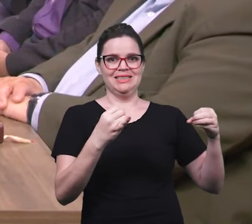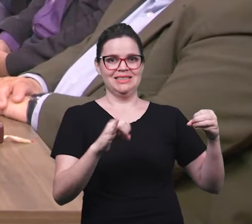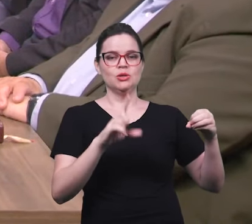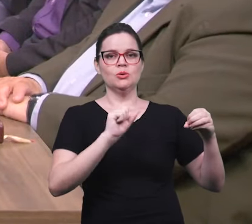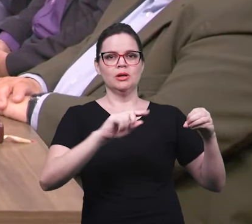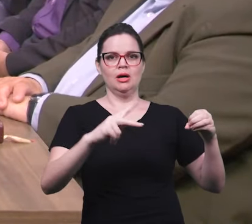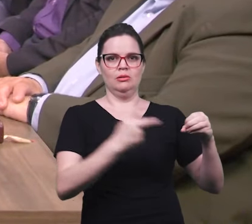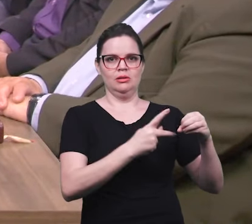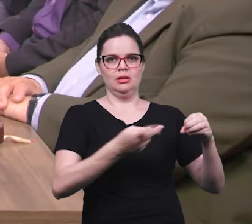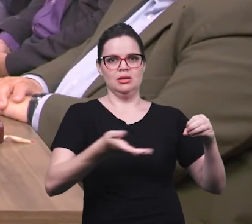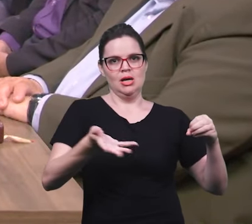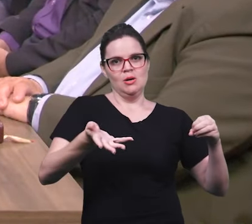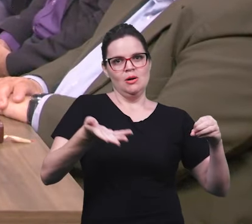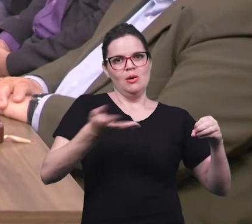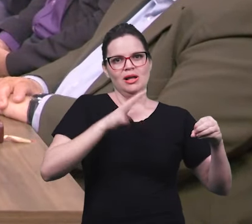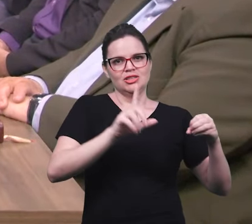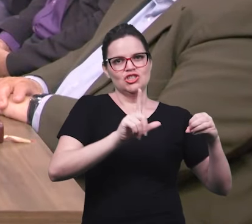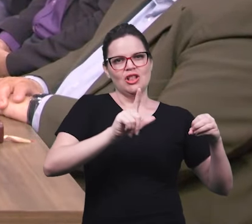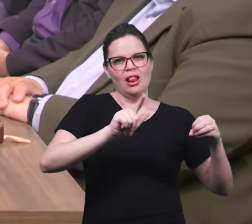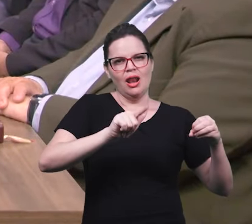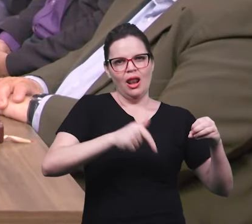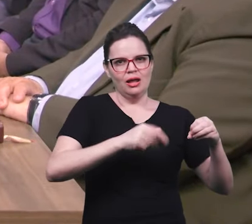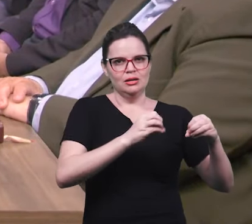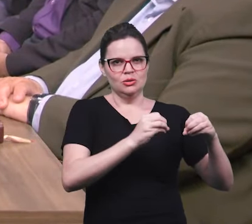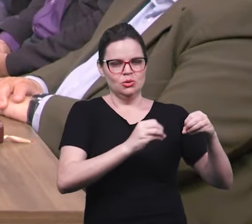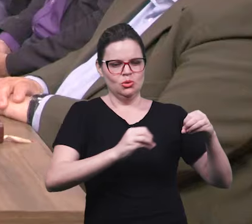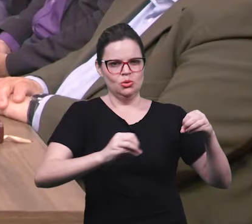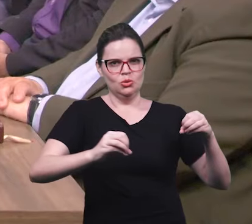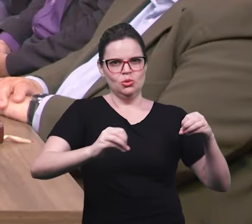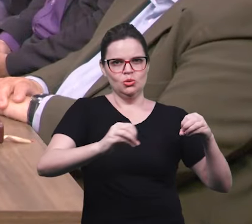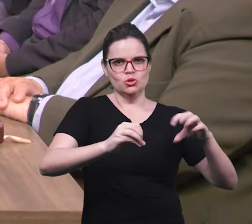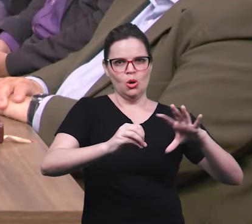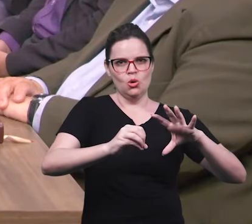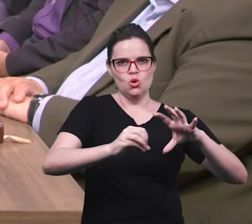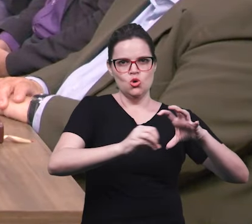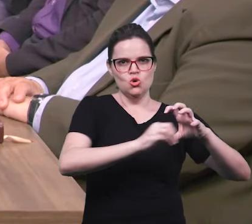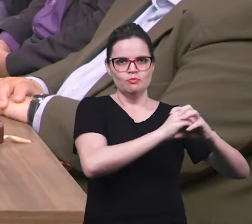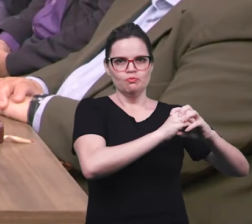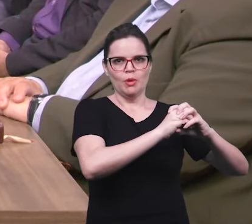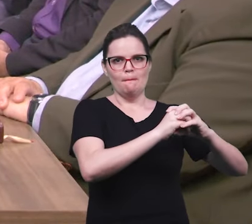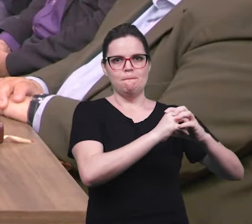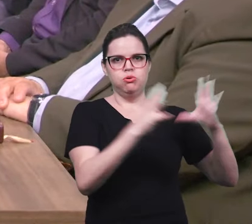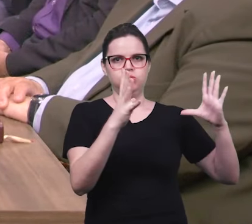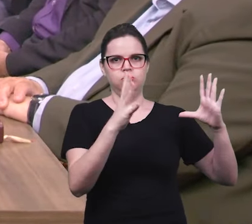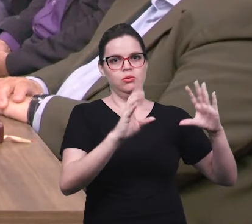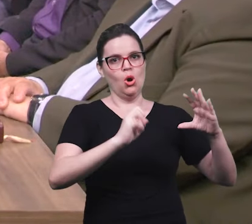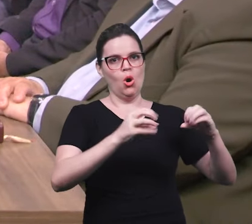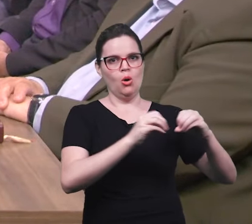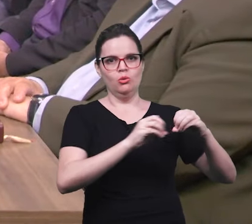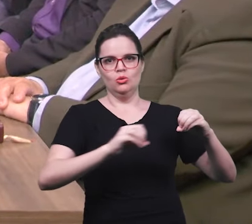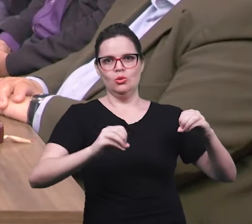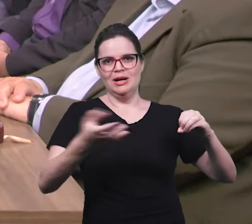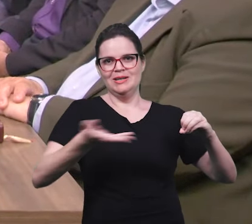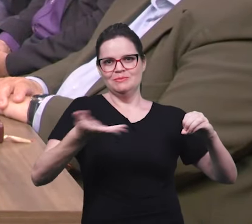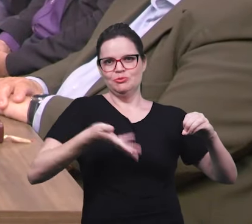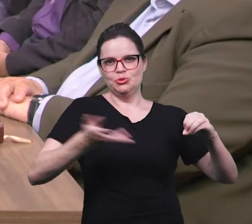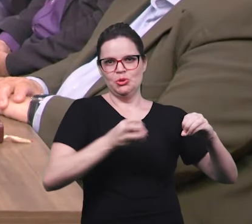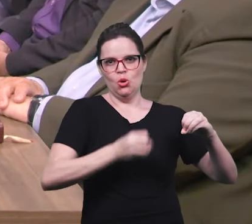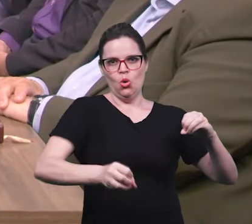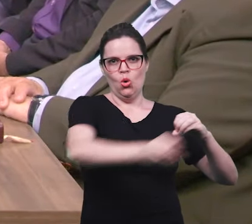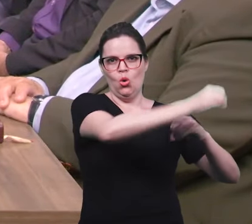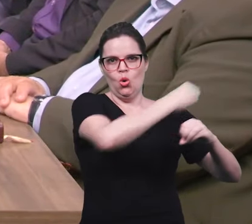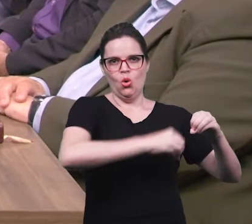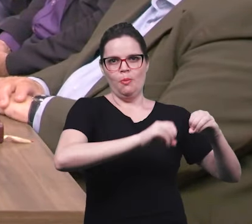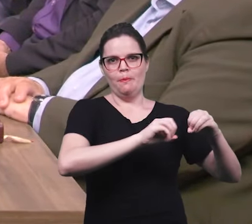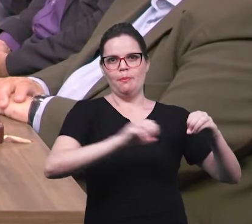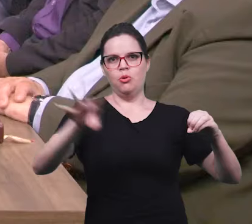iria entrar em colisão, acabaria. E outros planetas, e outras estrelas. Então, o universo